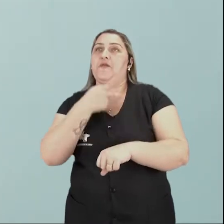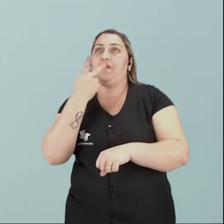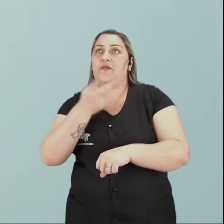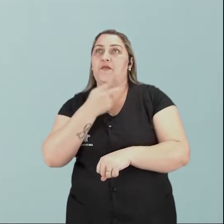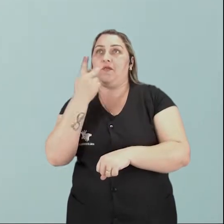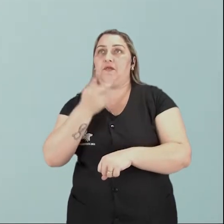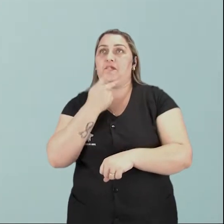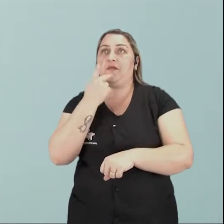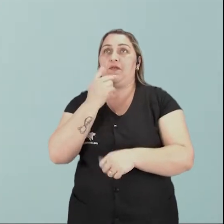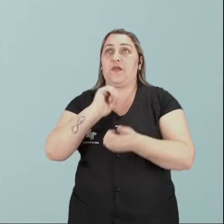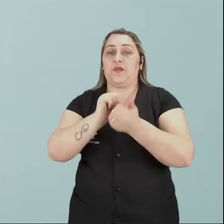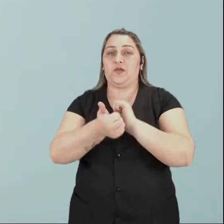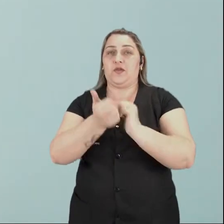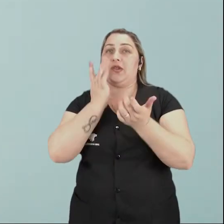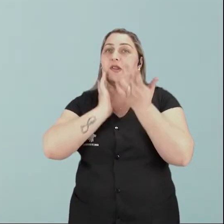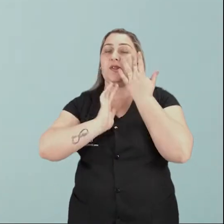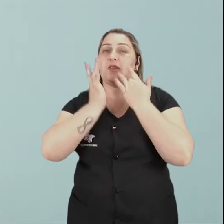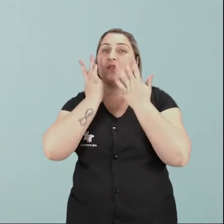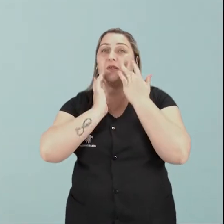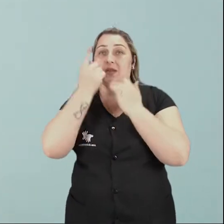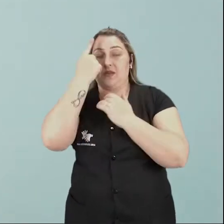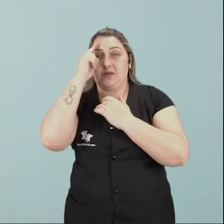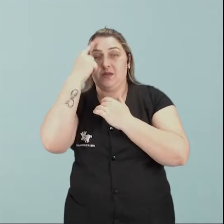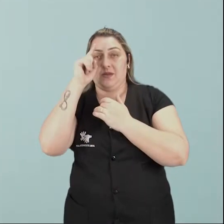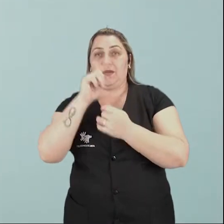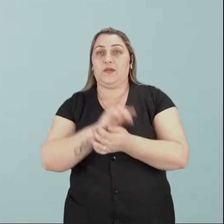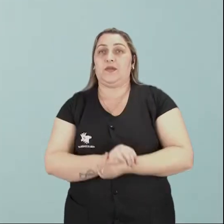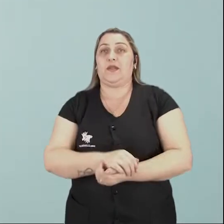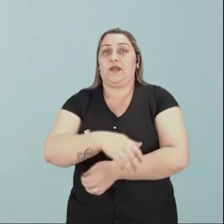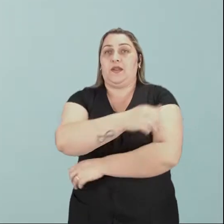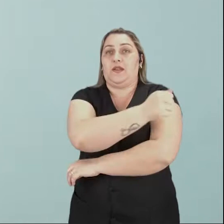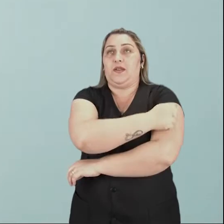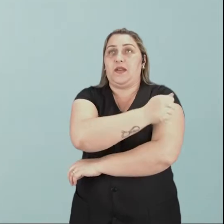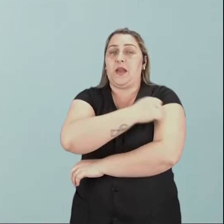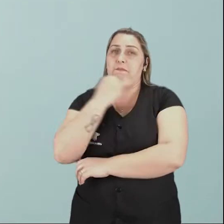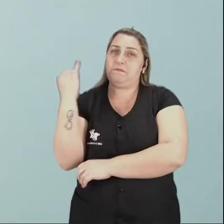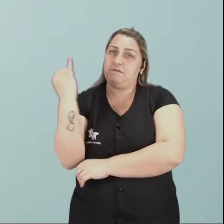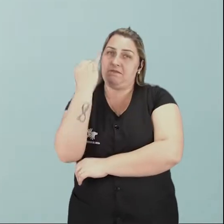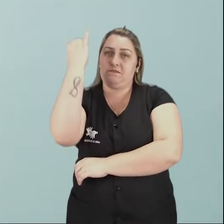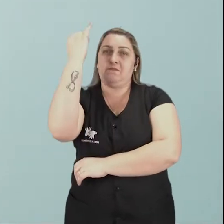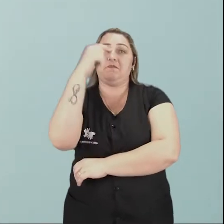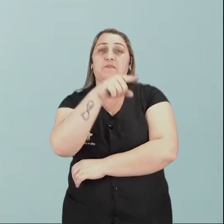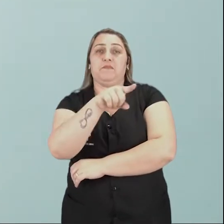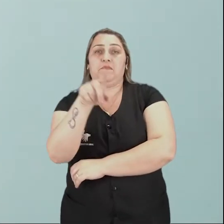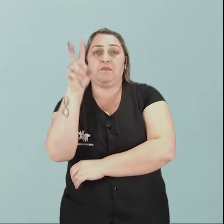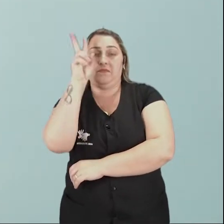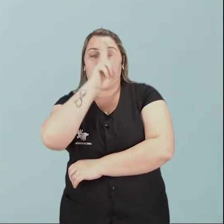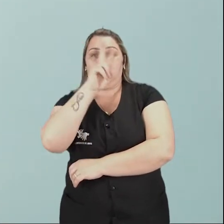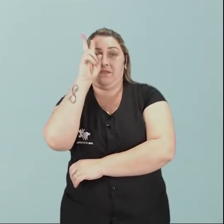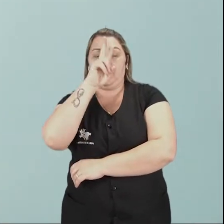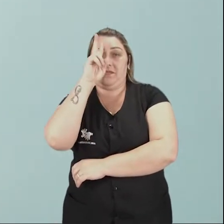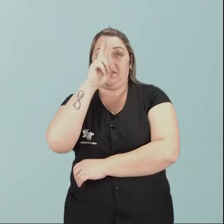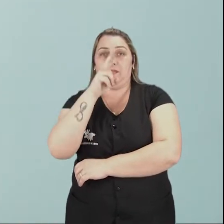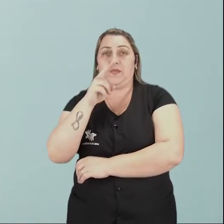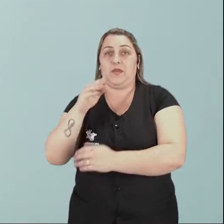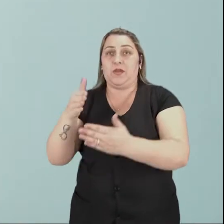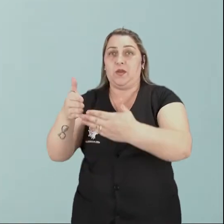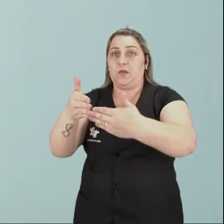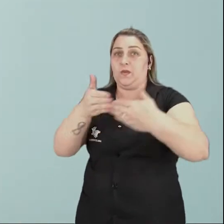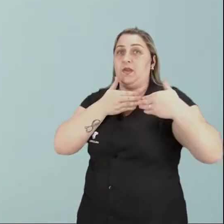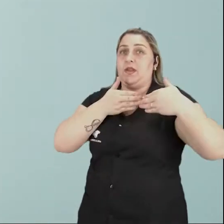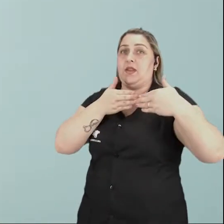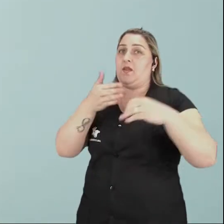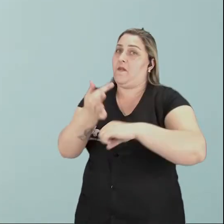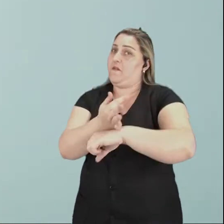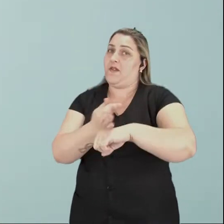pouco sobre os jogos teatrais e improvisação. Aluno, é muito importante a gente lembrar que quarentena não é